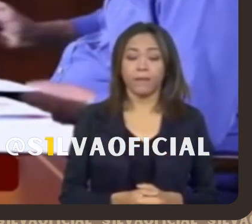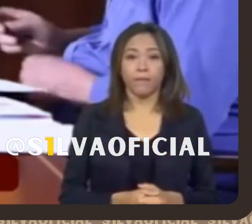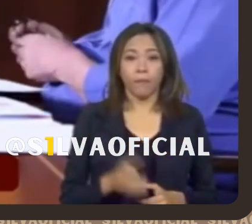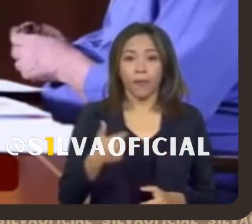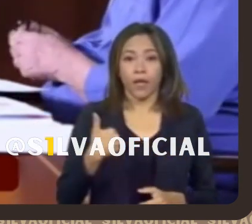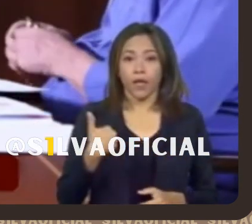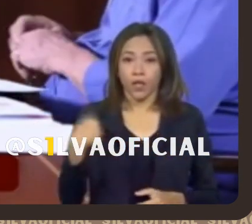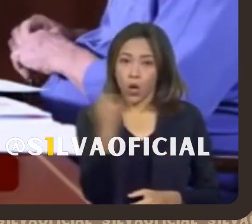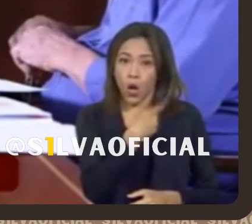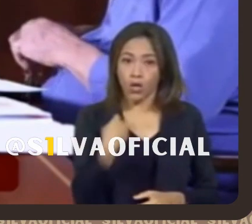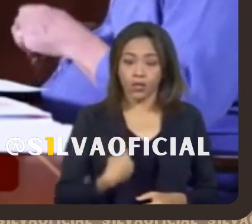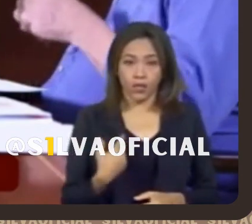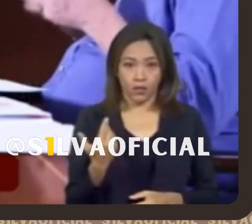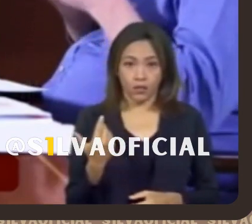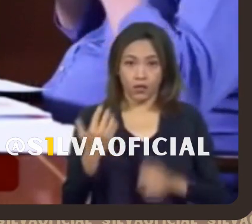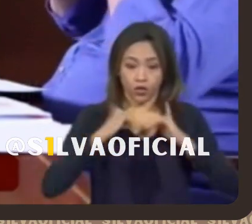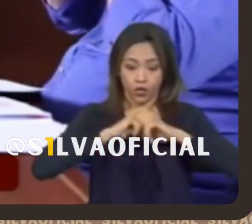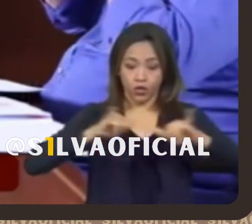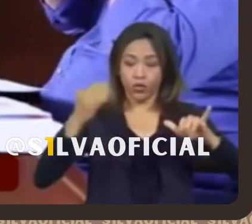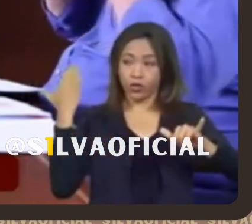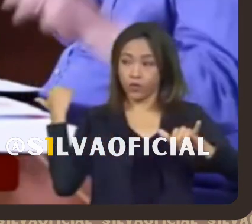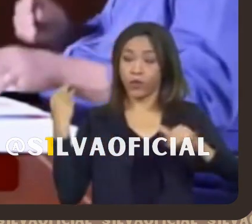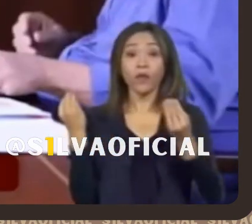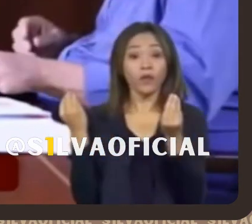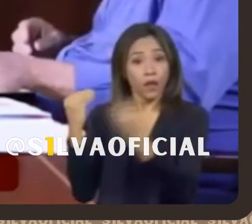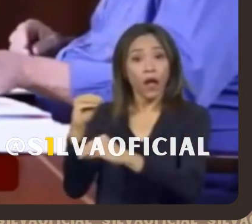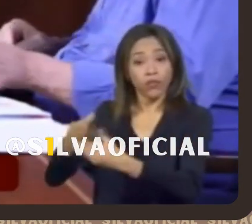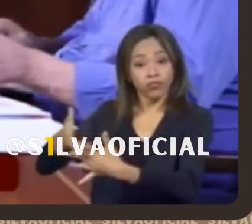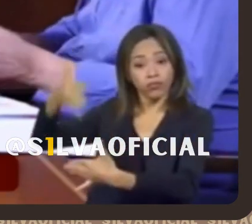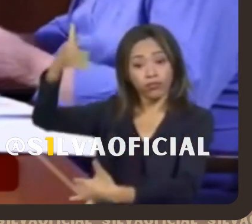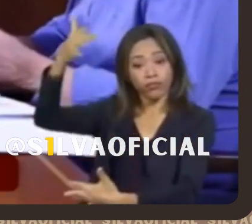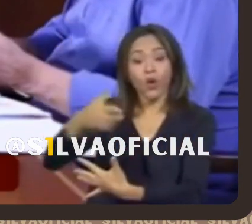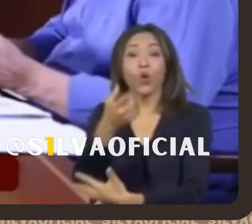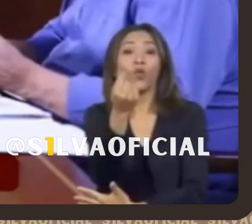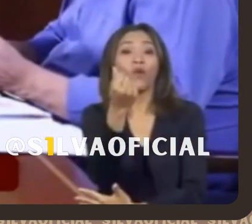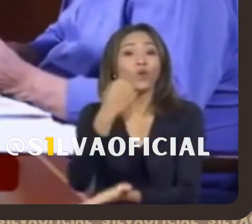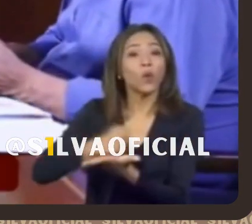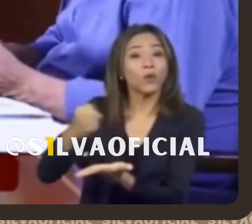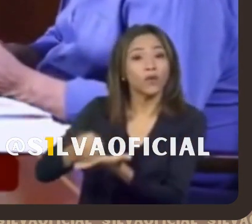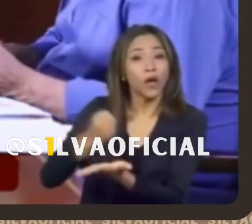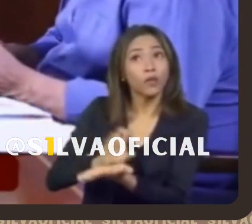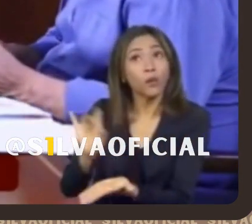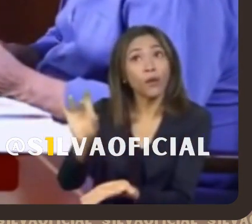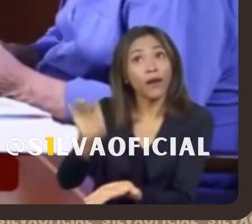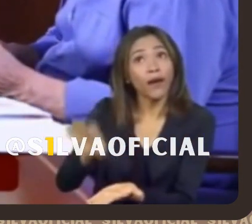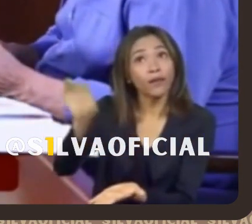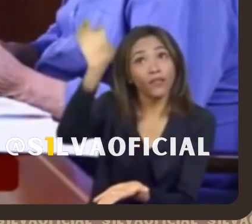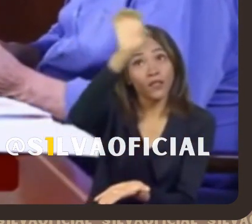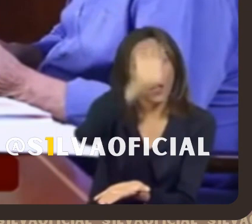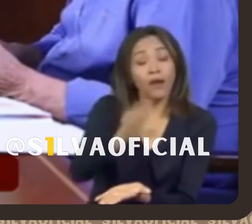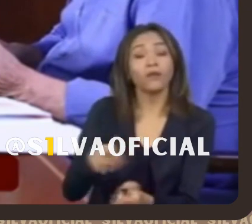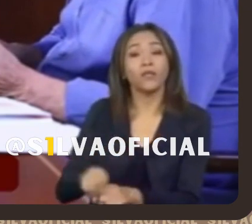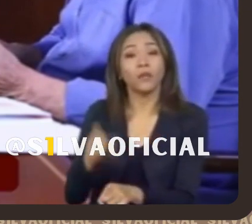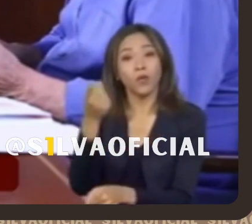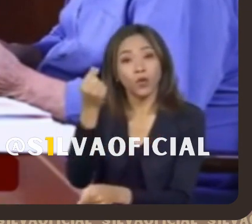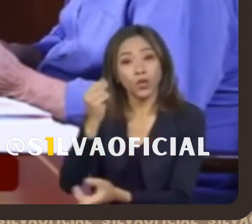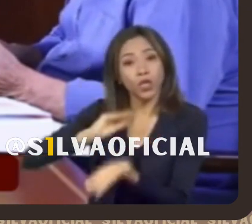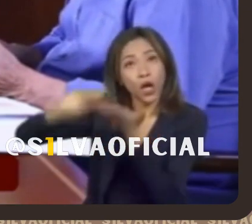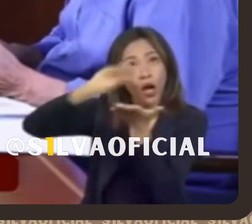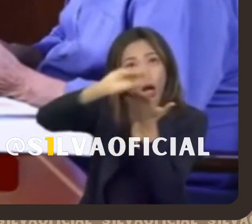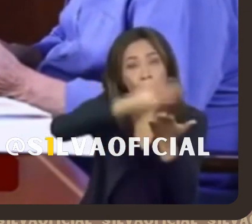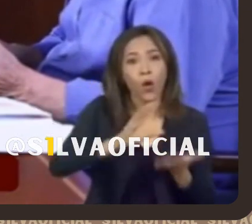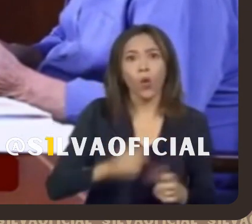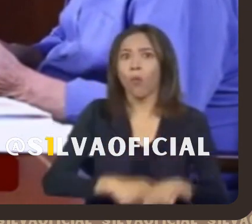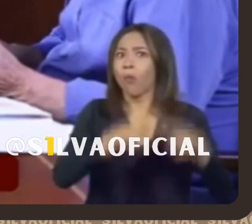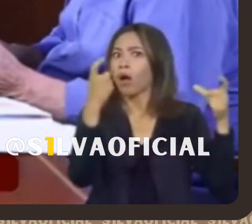na página do MEC o valor quantidade de contratos por estado e o volume de recursos Você tem uma ideia o maior São Paulo são quase